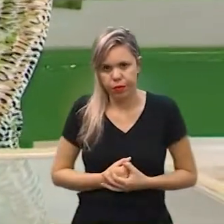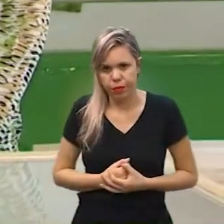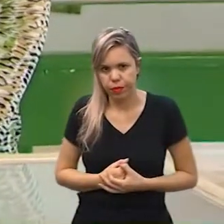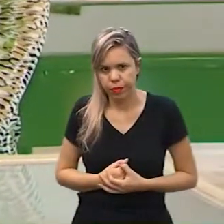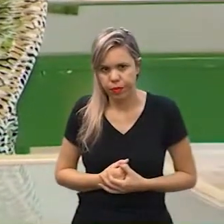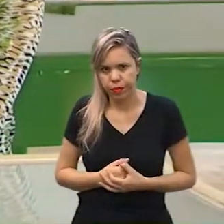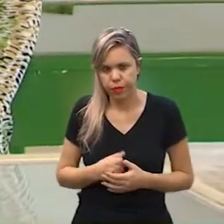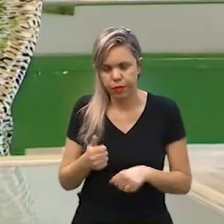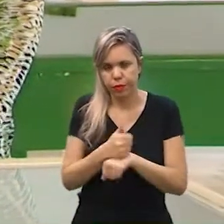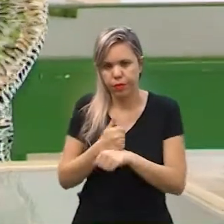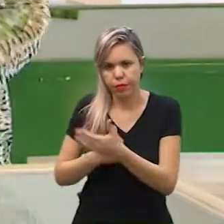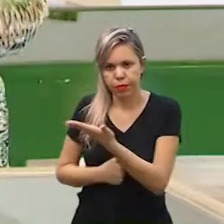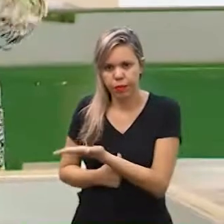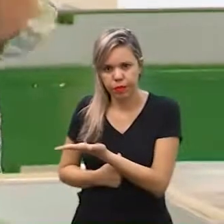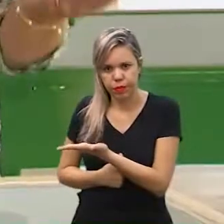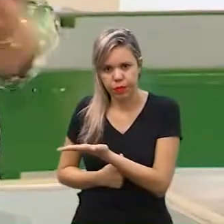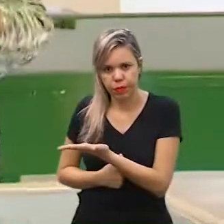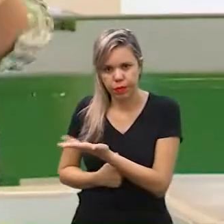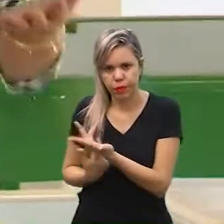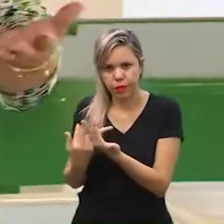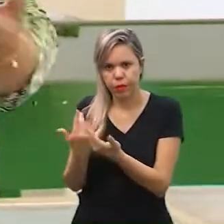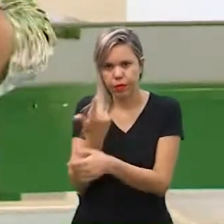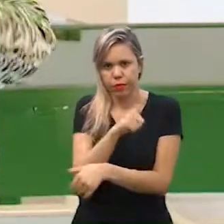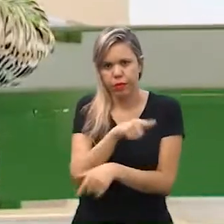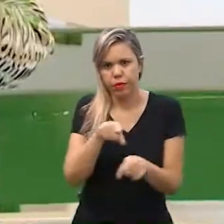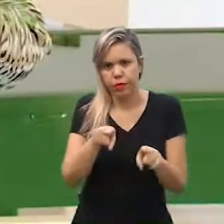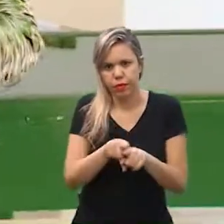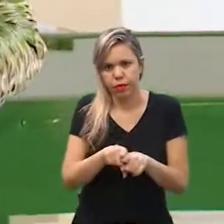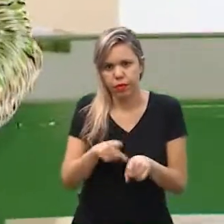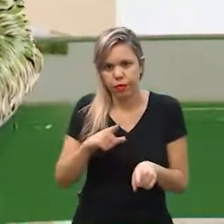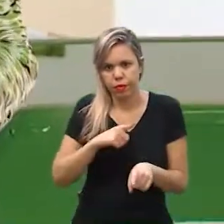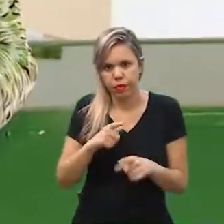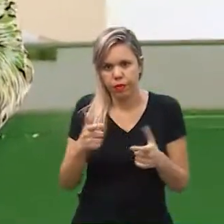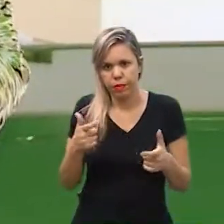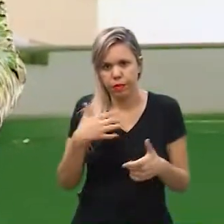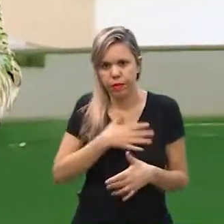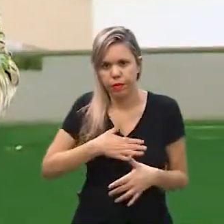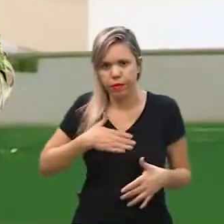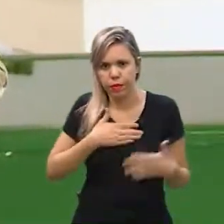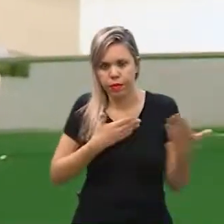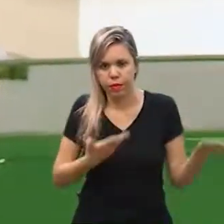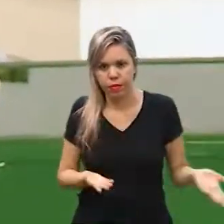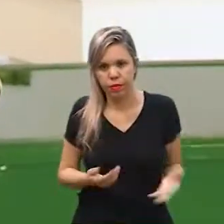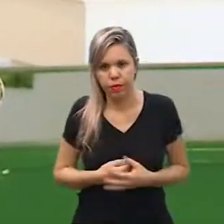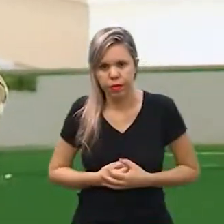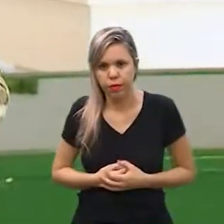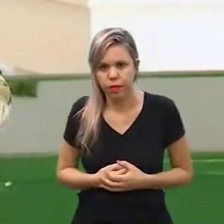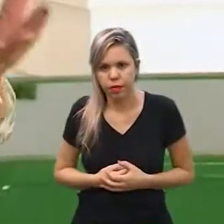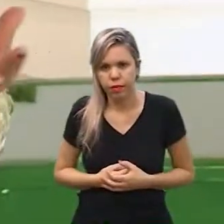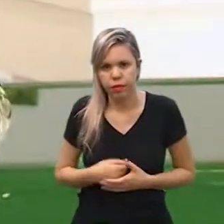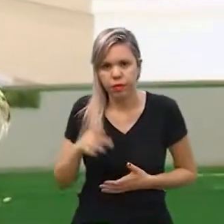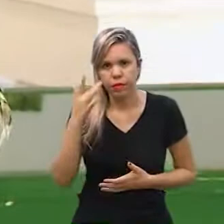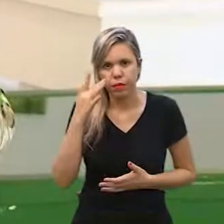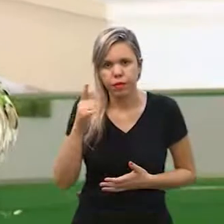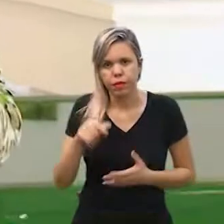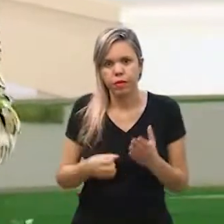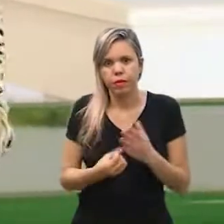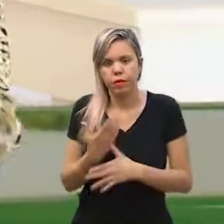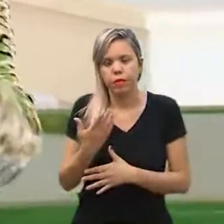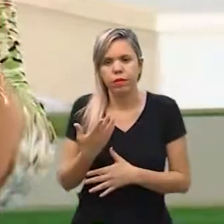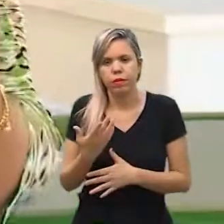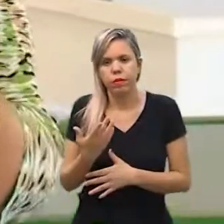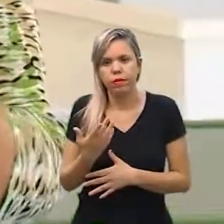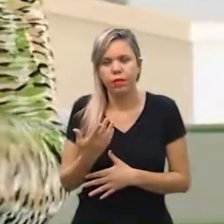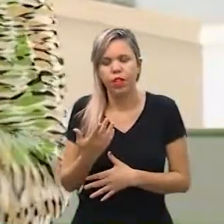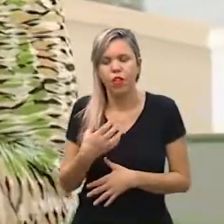essa profissão, como outras tantas, tem que ter uma grande paixão, né? E acho que foi isso que aconteceu, o